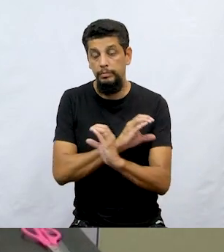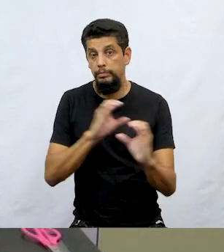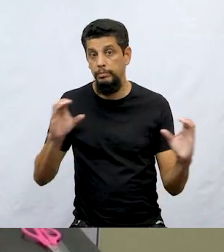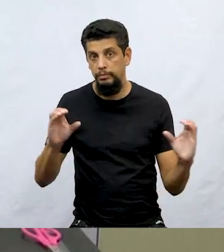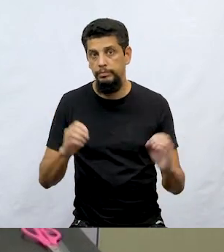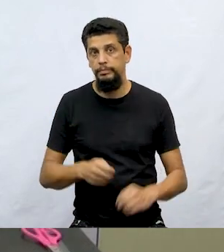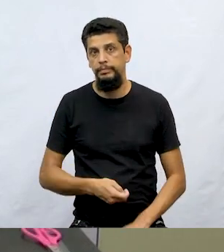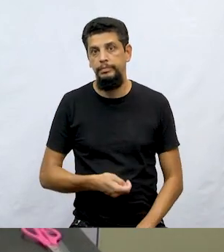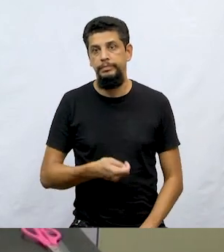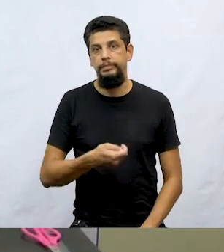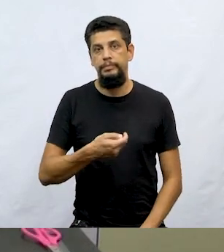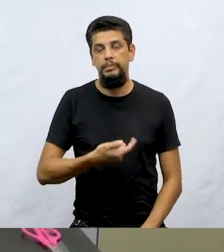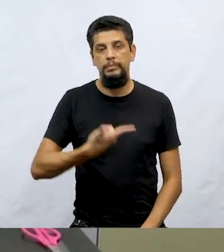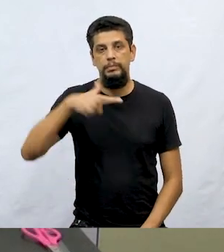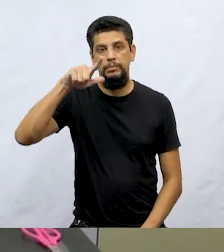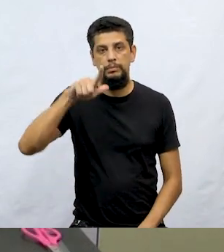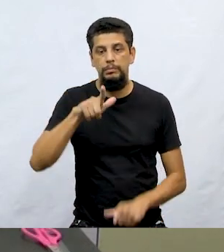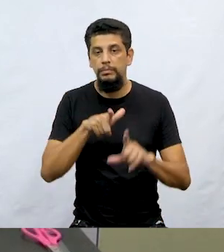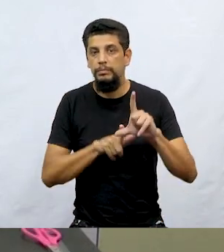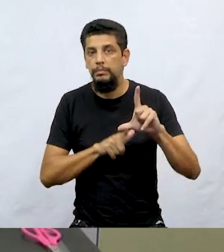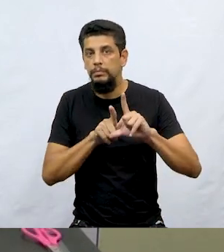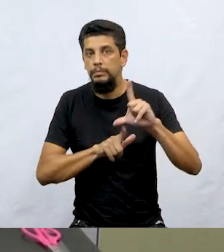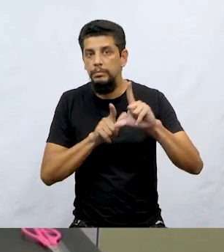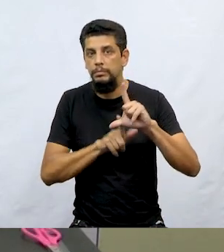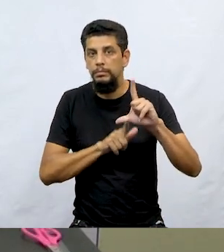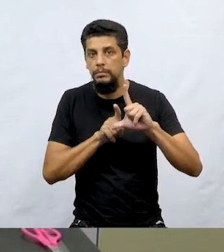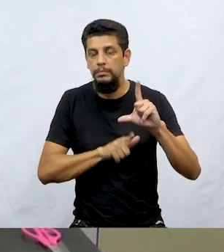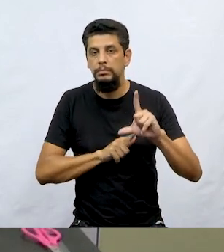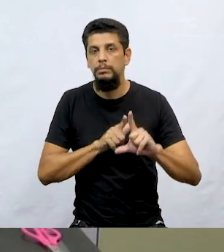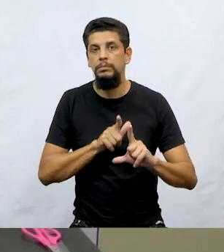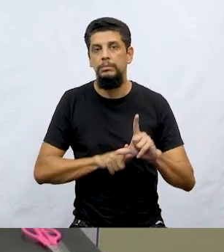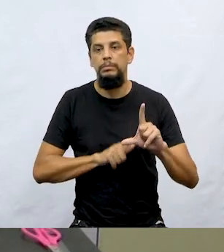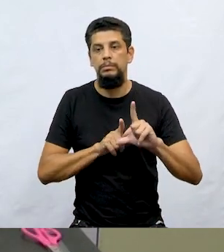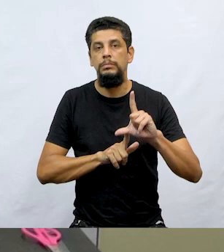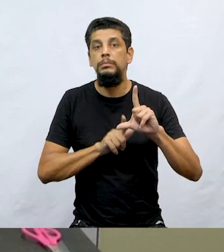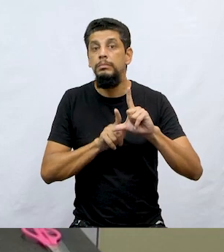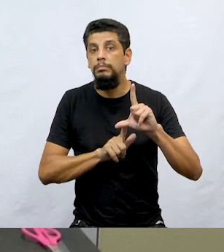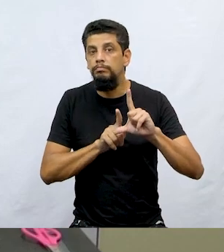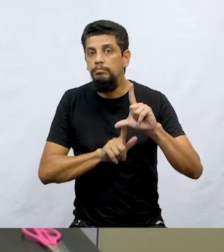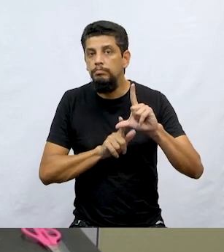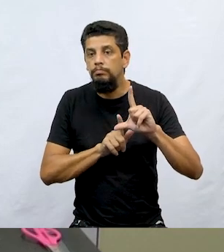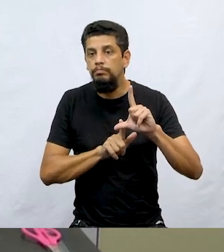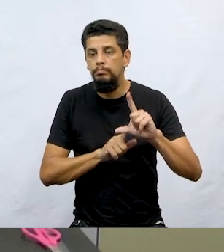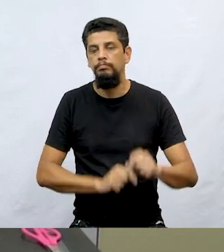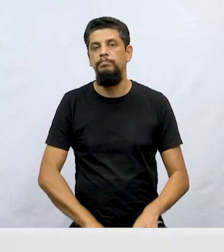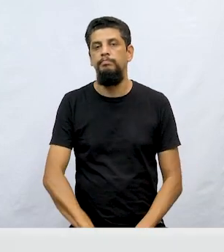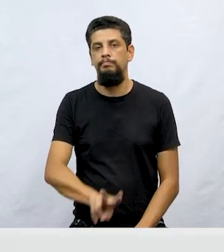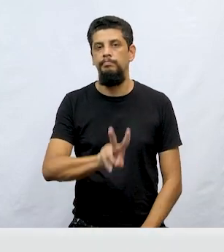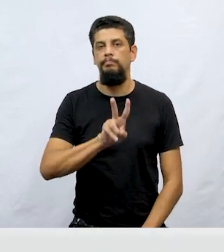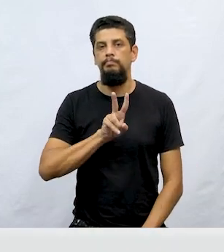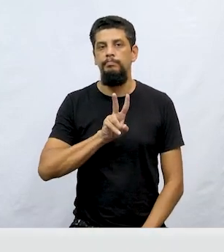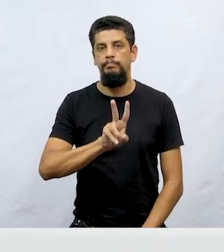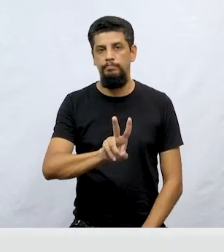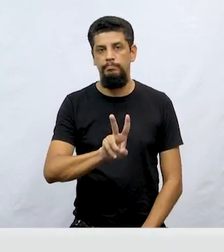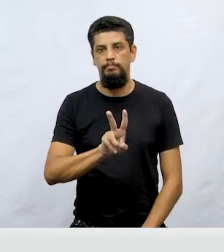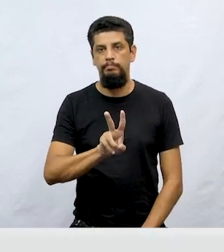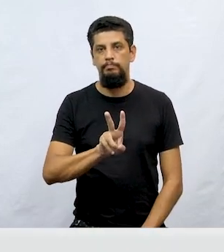Quase. A próxima letra, professora, é a letra... Letra... V.